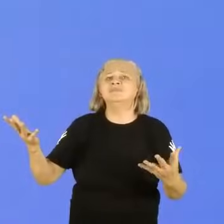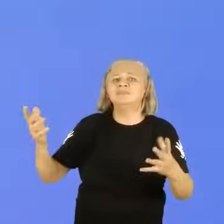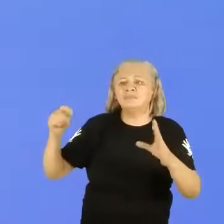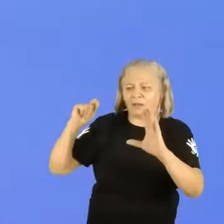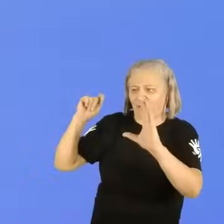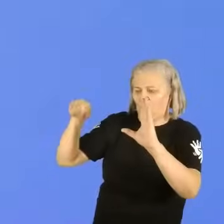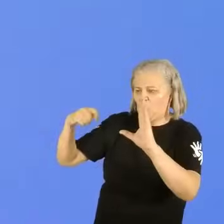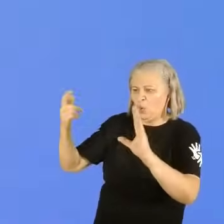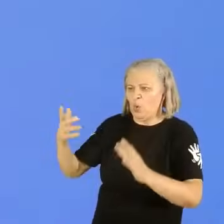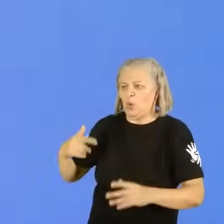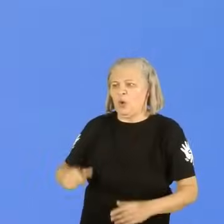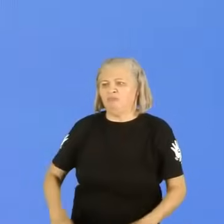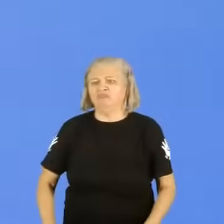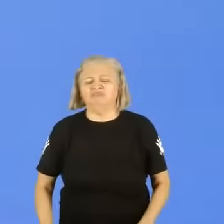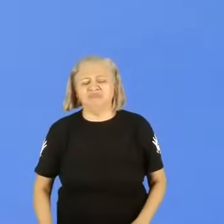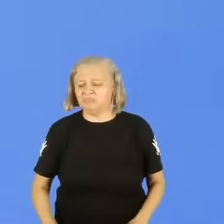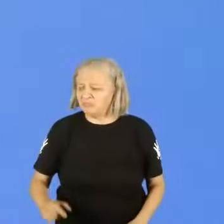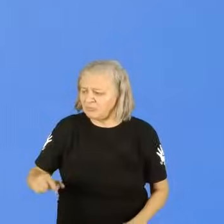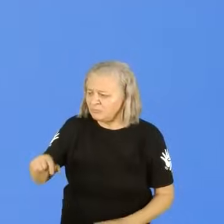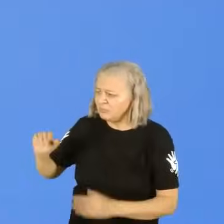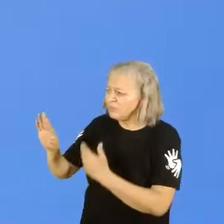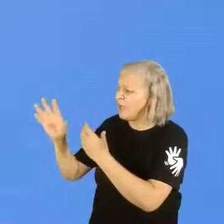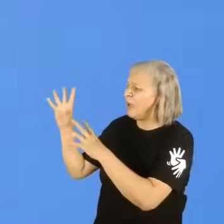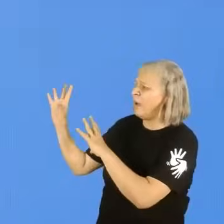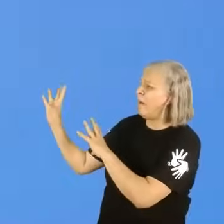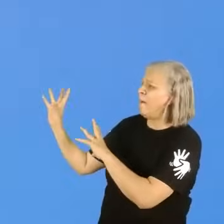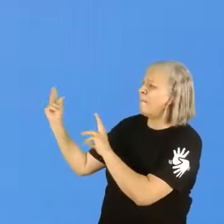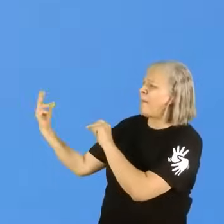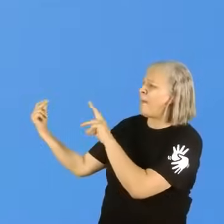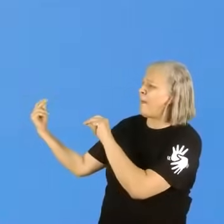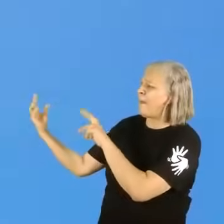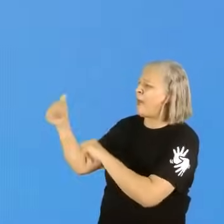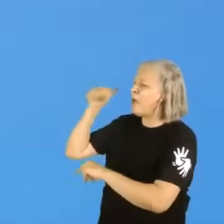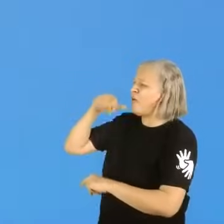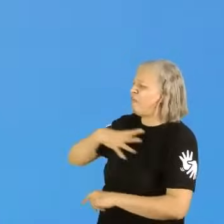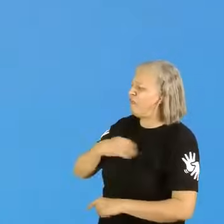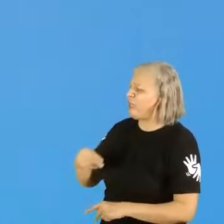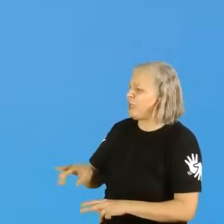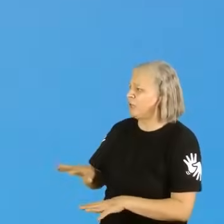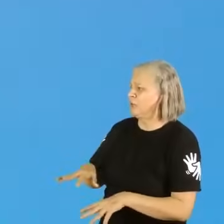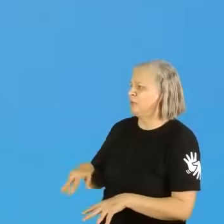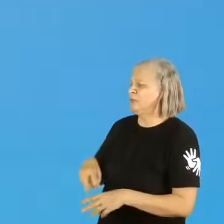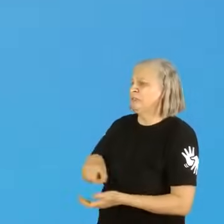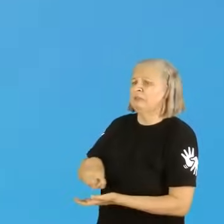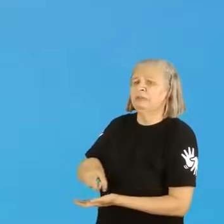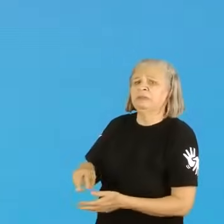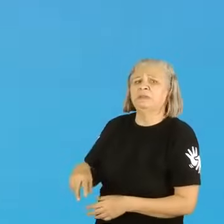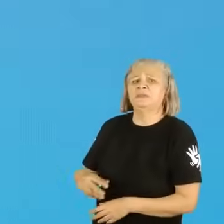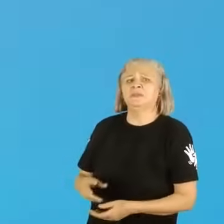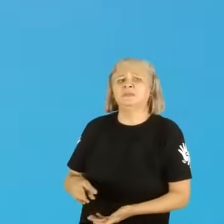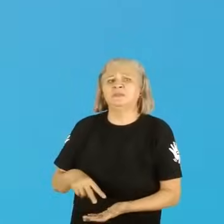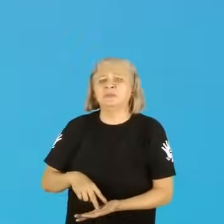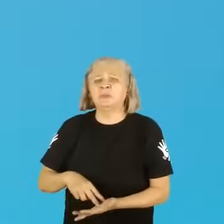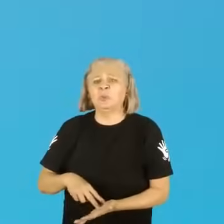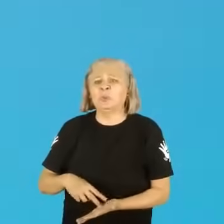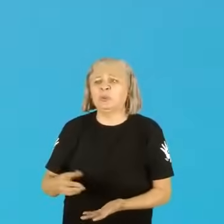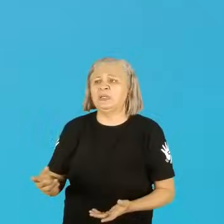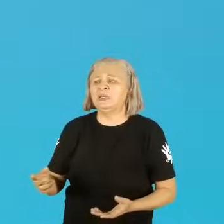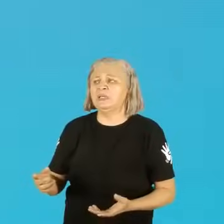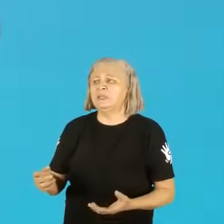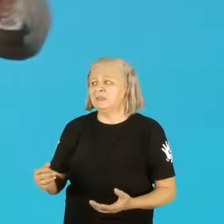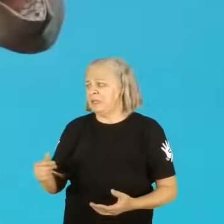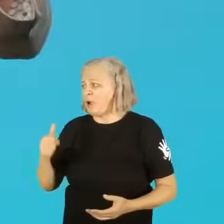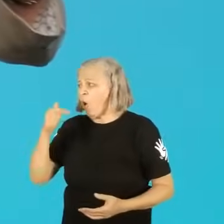ela cheia de fé, entrando no carro, as pernas tremiam. Mas sabe o que eu